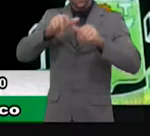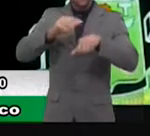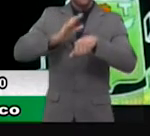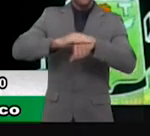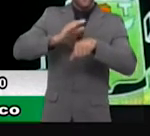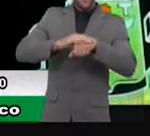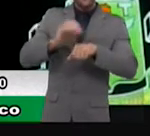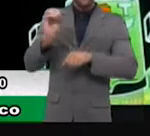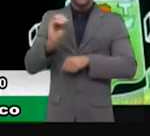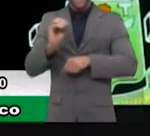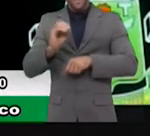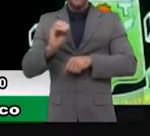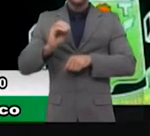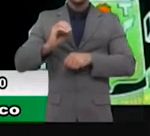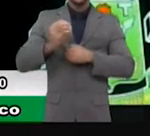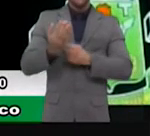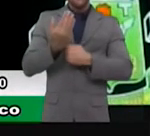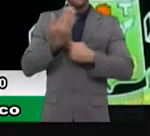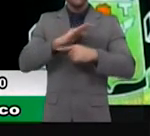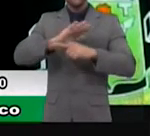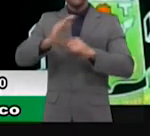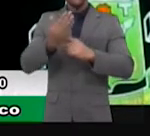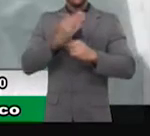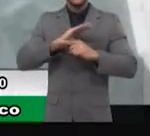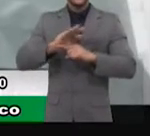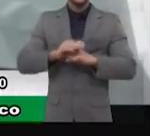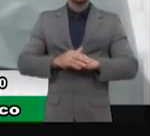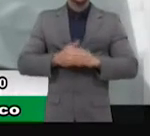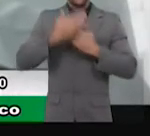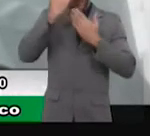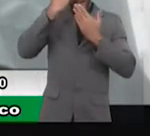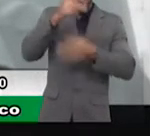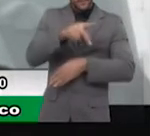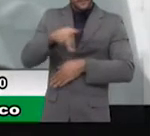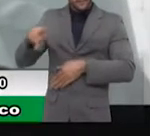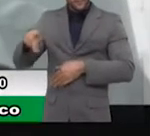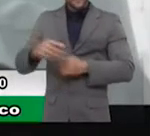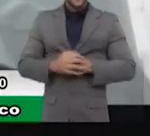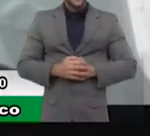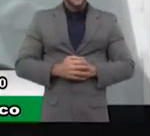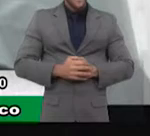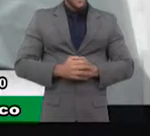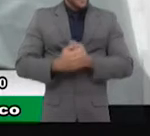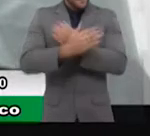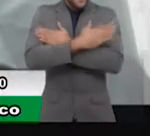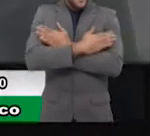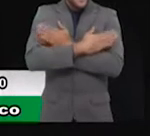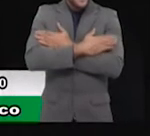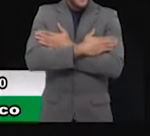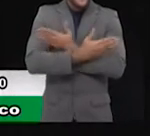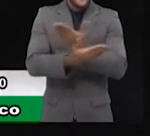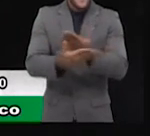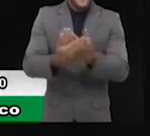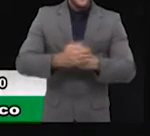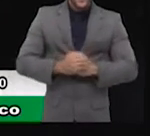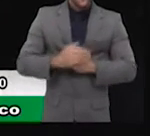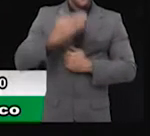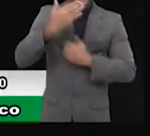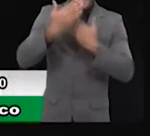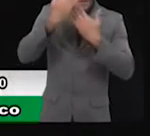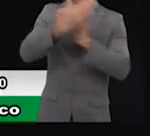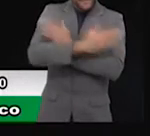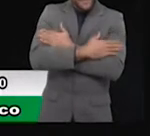fez por nós aqui na Câmara Municipal. Obrigado, presidente. E um abraço para o Ralf. Um abraço para